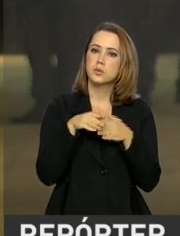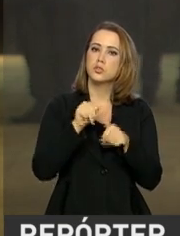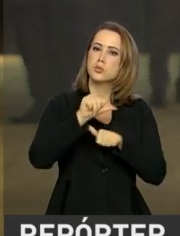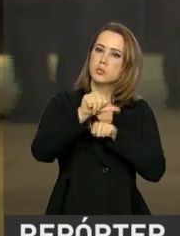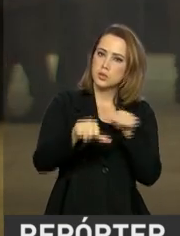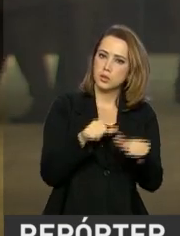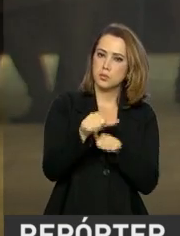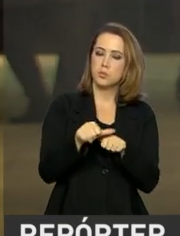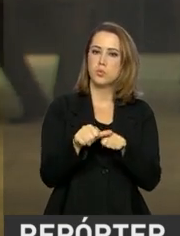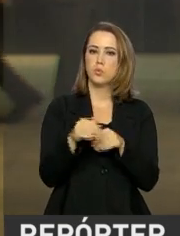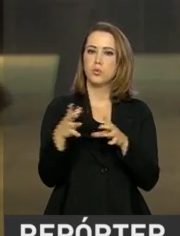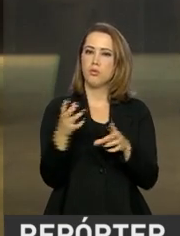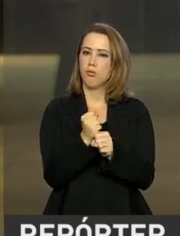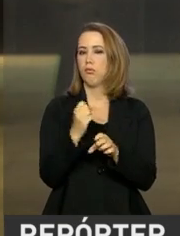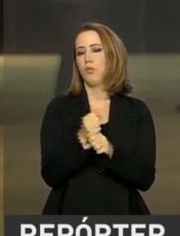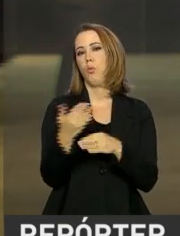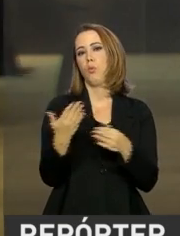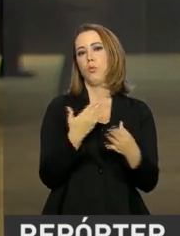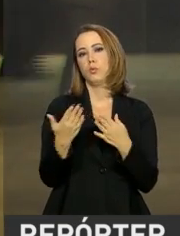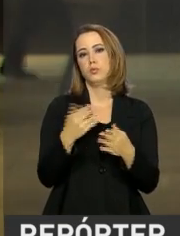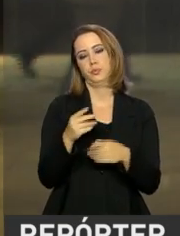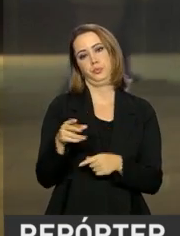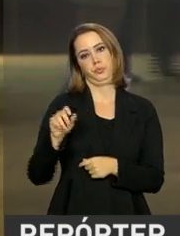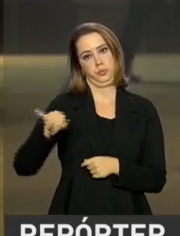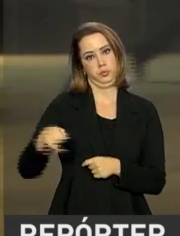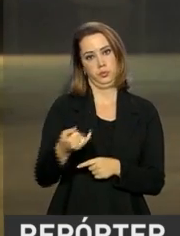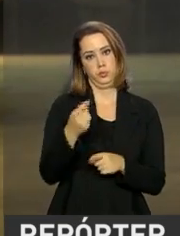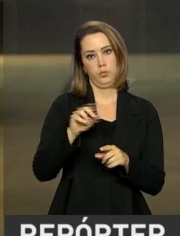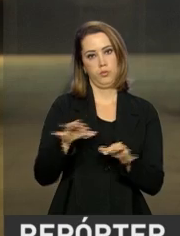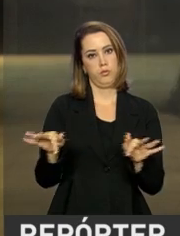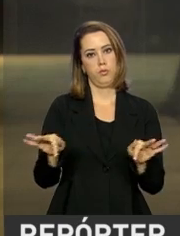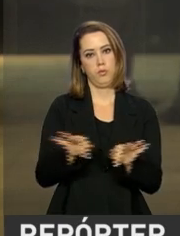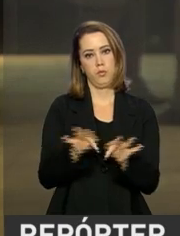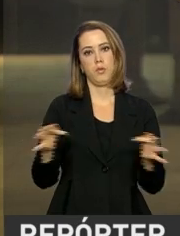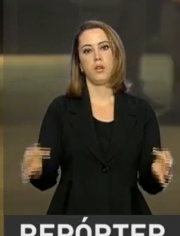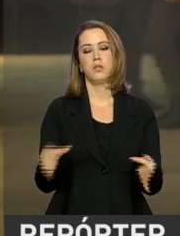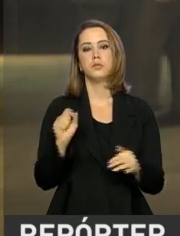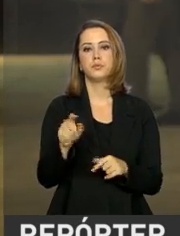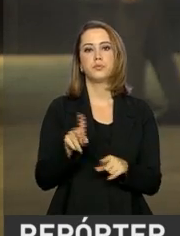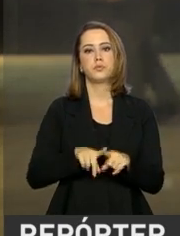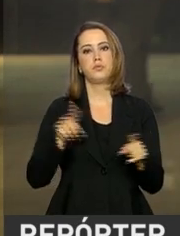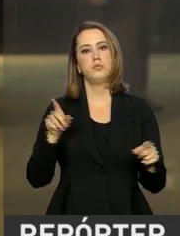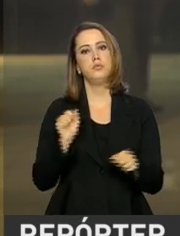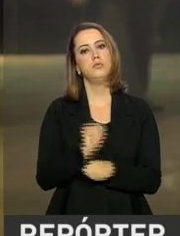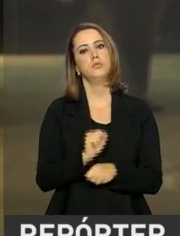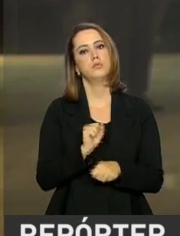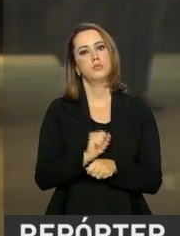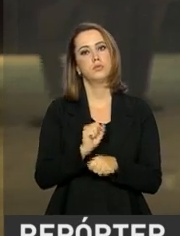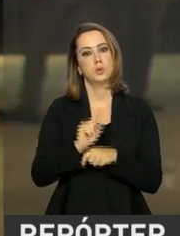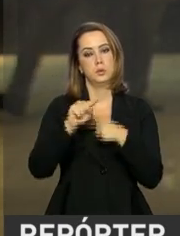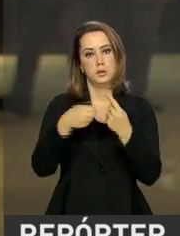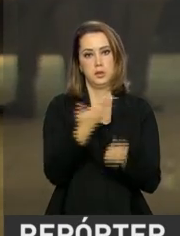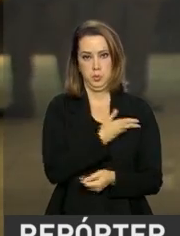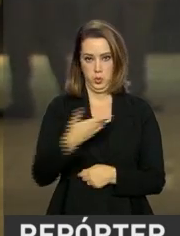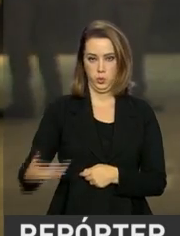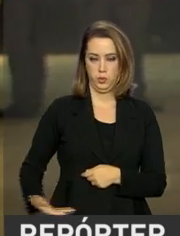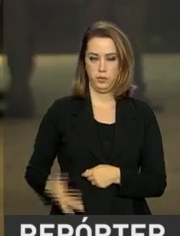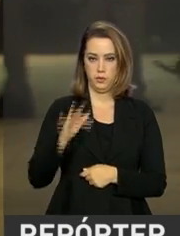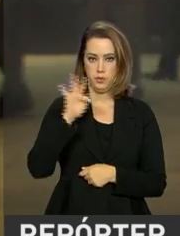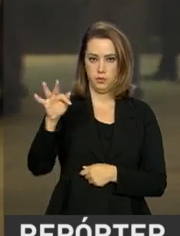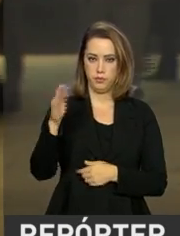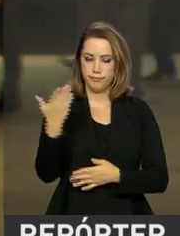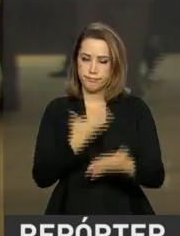modificado para juros simples mas suspendeu o julgamento para que o governo federal negociasse diretamente a